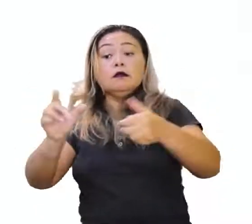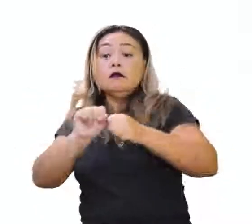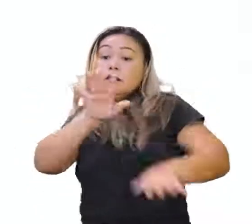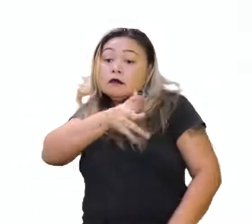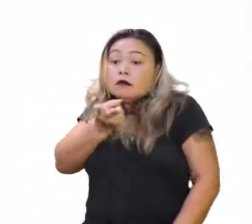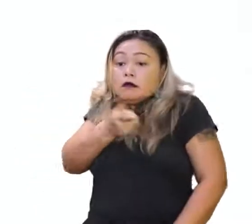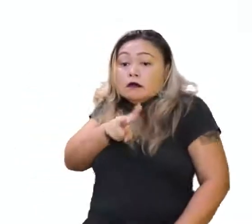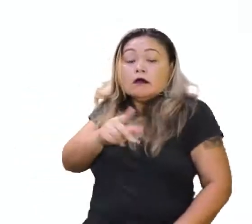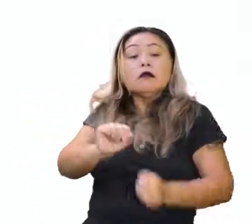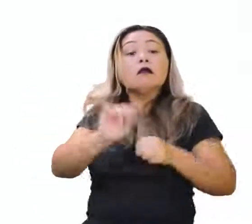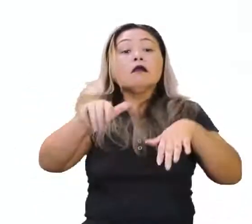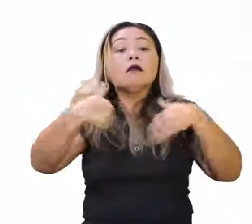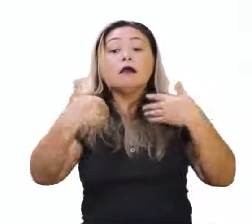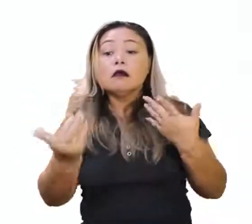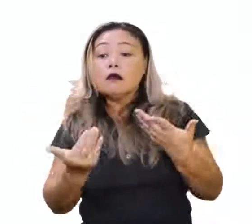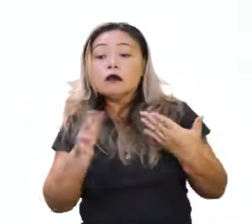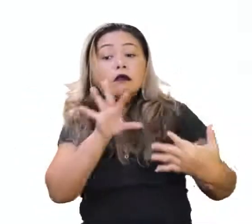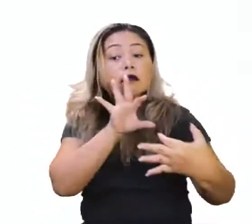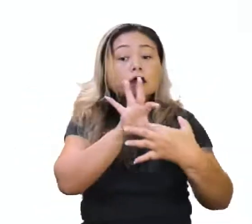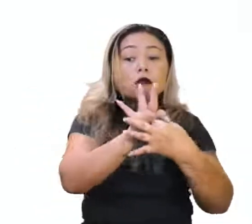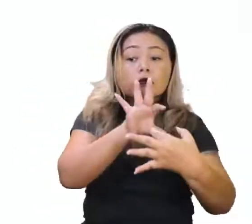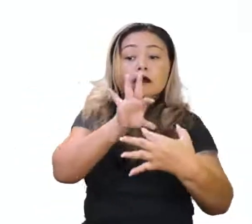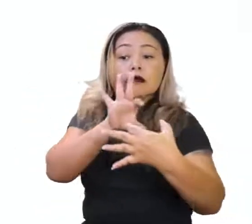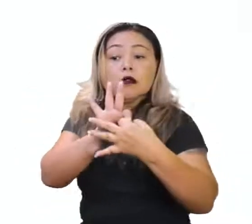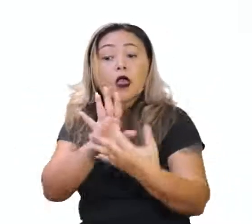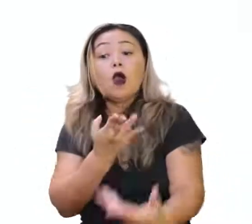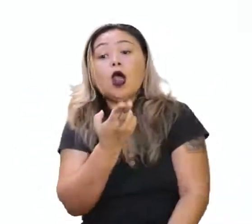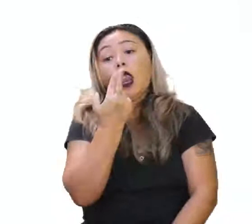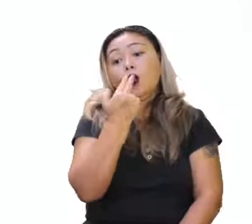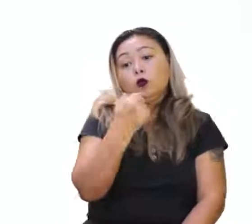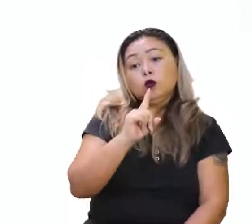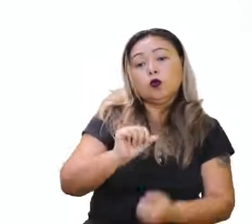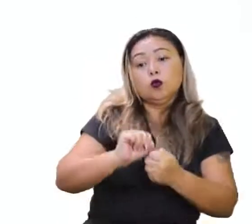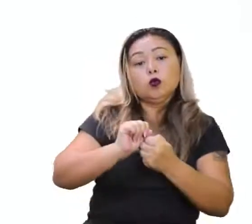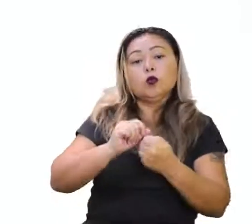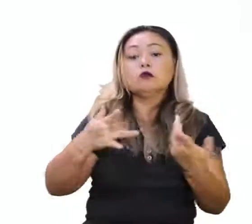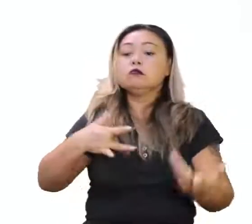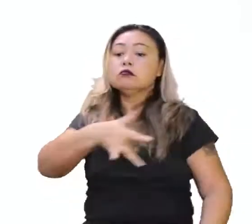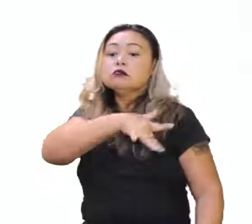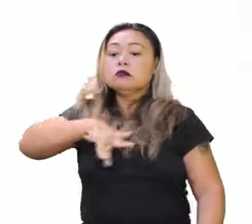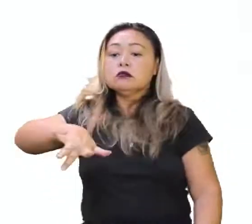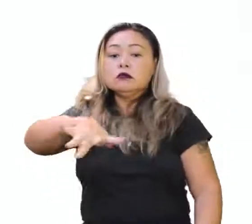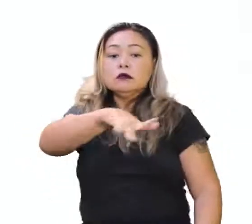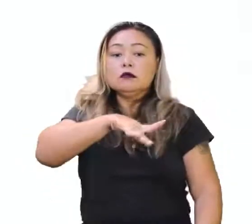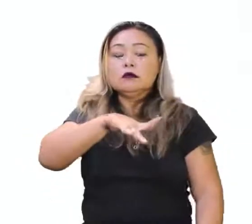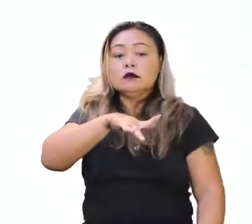extensivo e o semi, ele vai estar relacionado com a nutrição, sanidade.